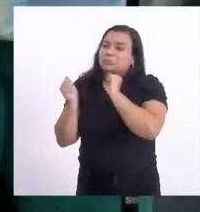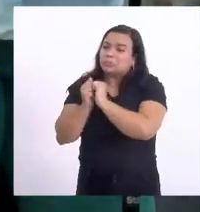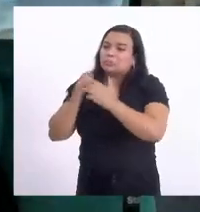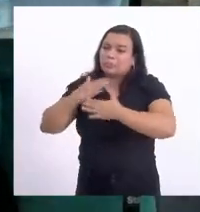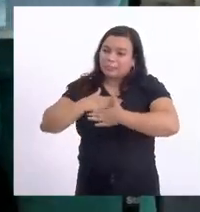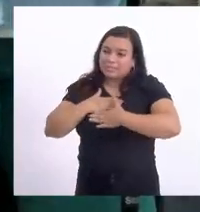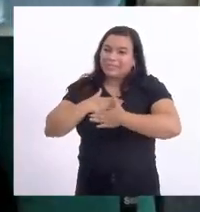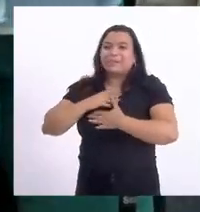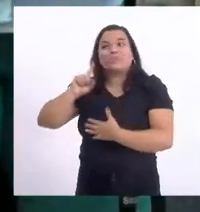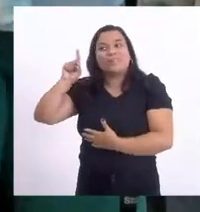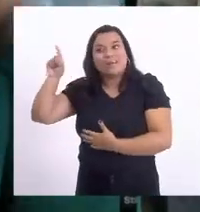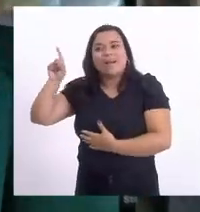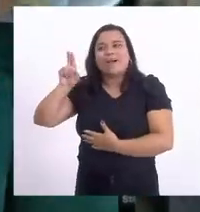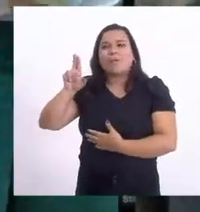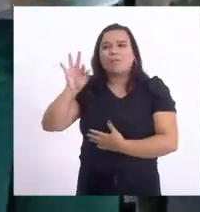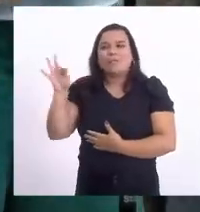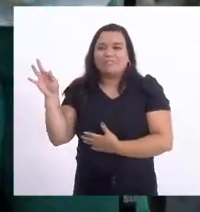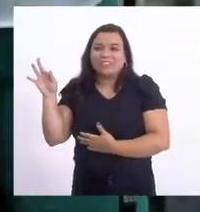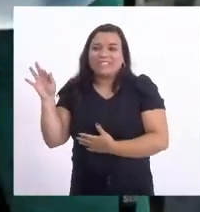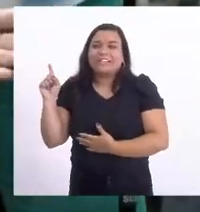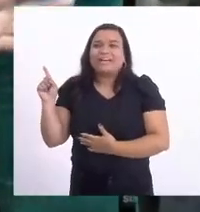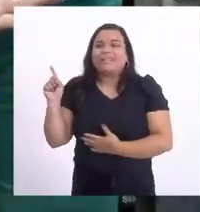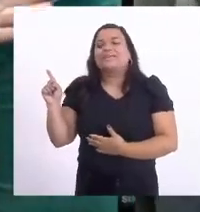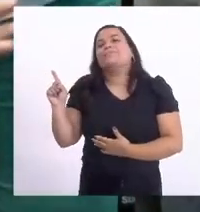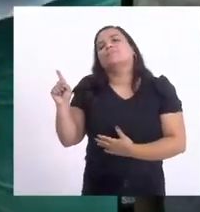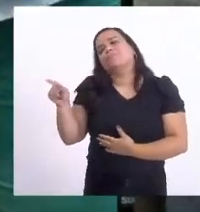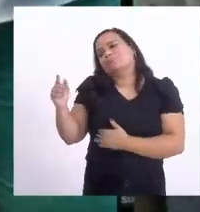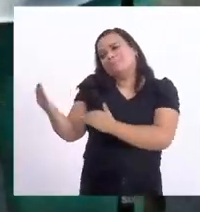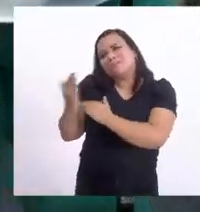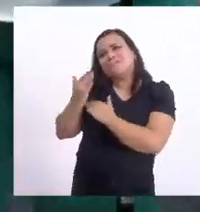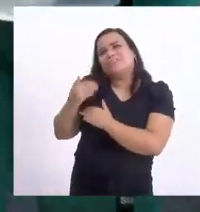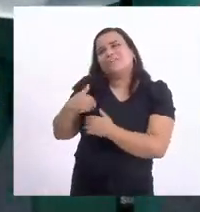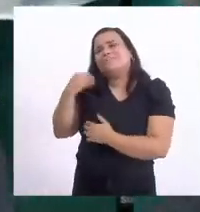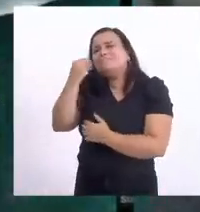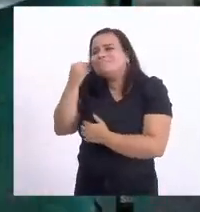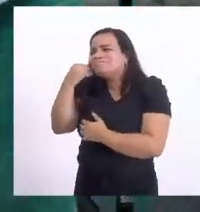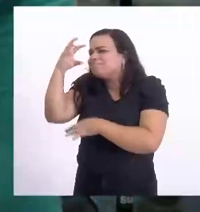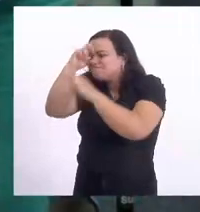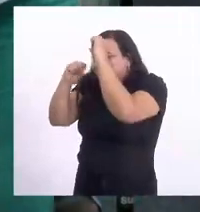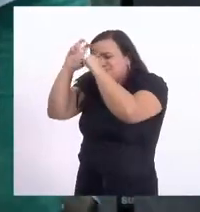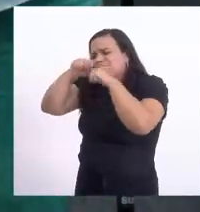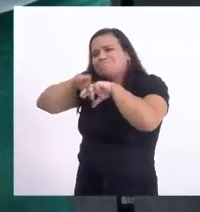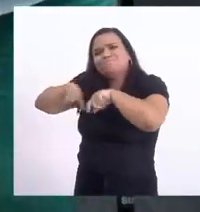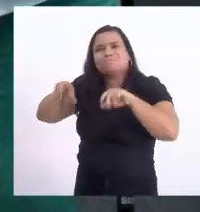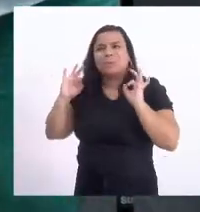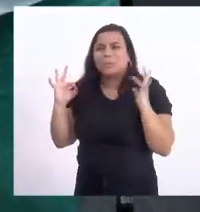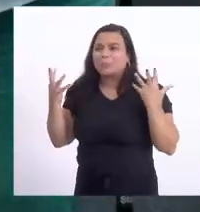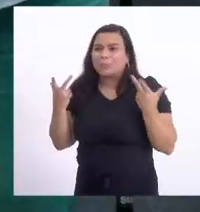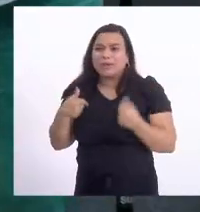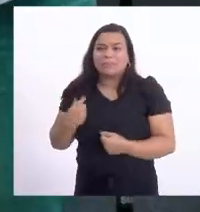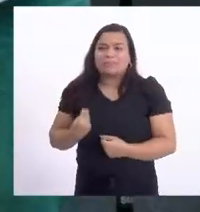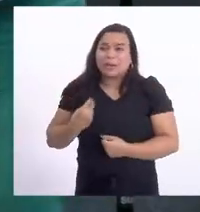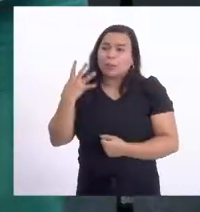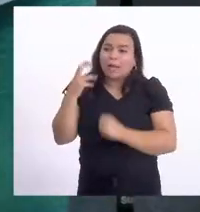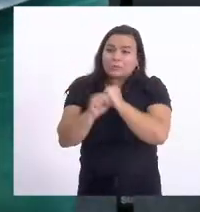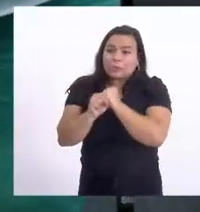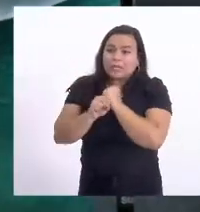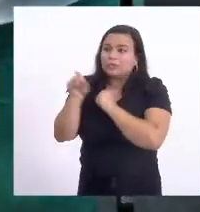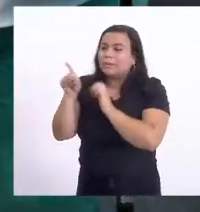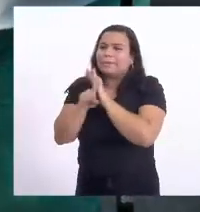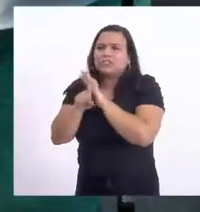uma experiência muito enriquecedora, não só para ele que estava aqui, mas sobretudo para mim, que na convivência por 4 anos com esse pesquisador